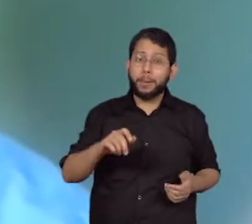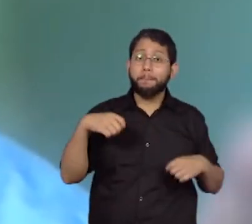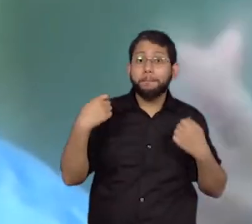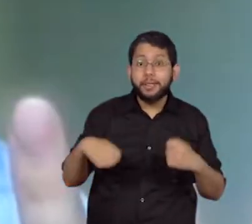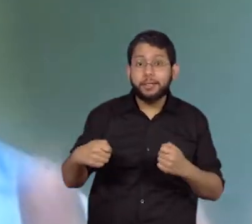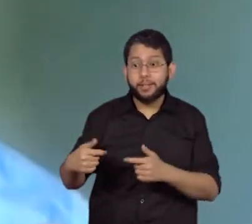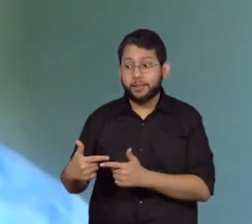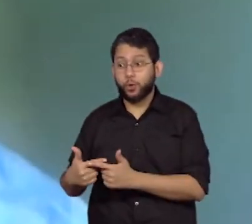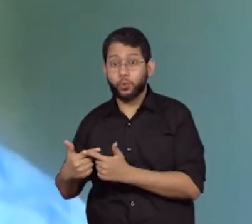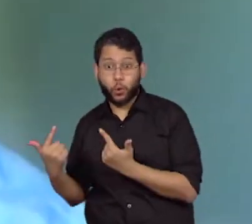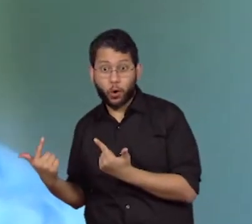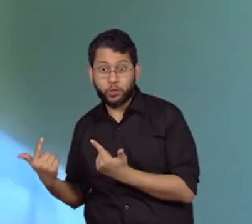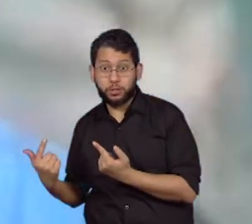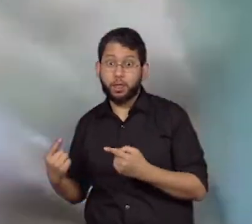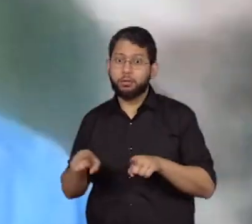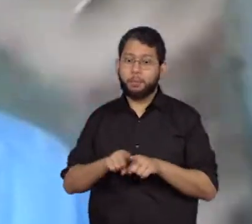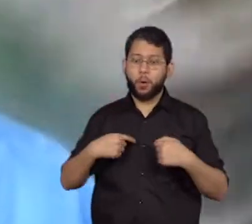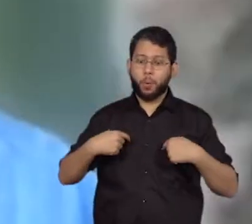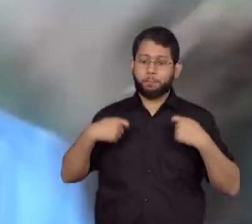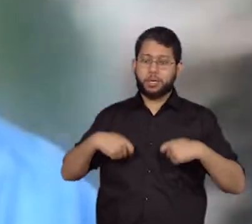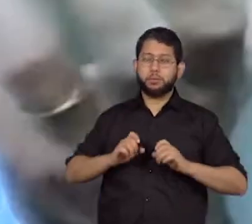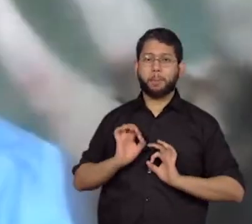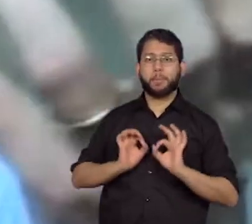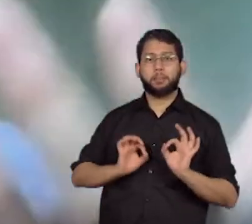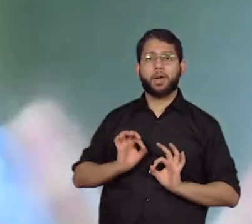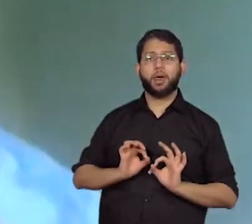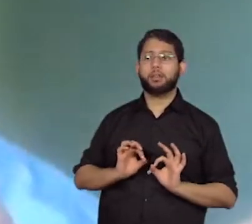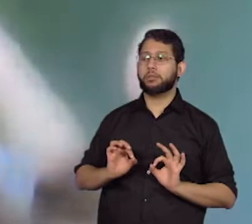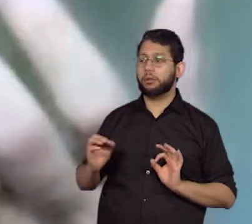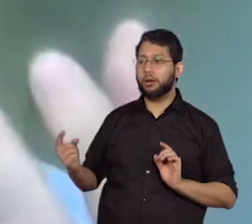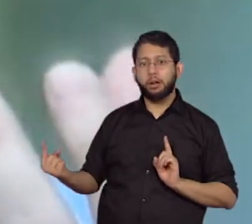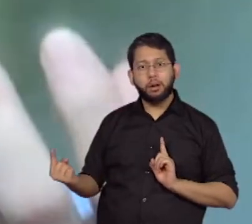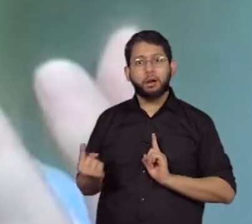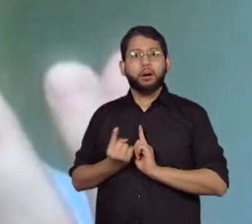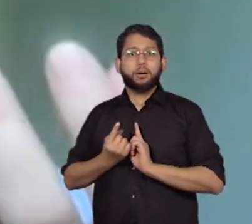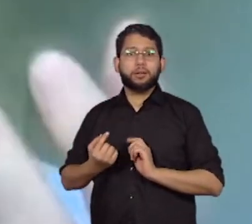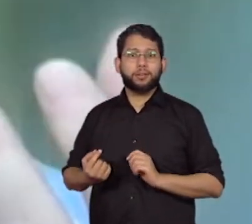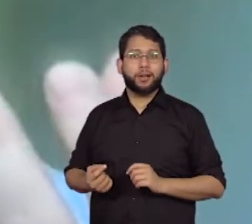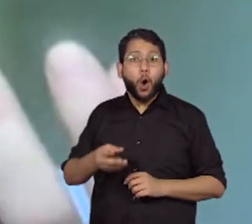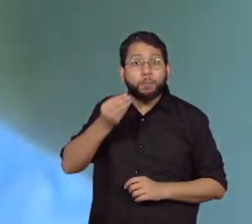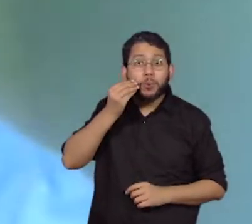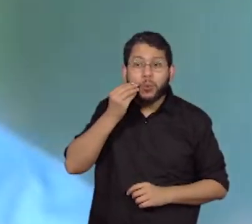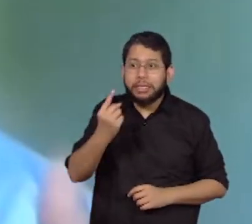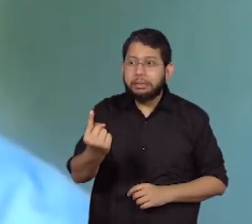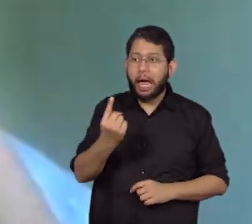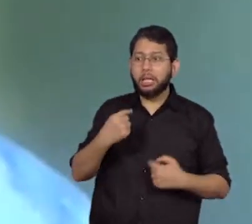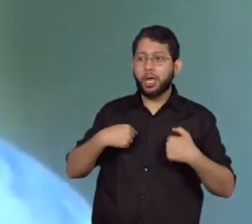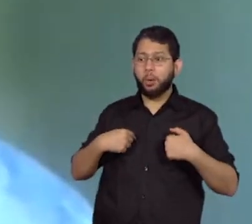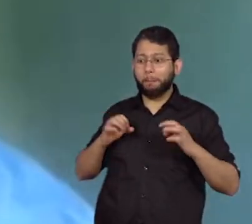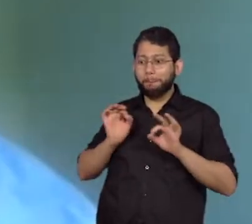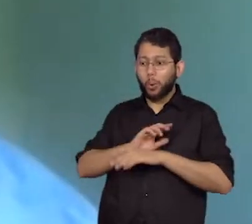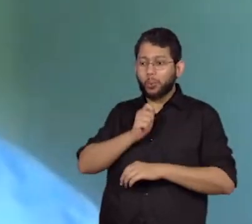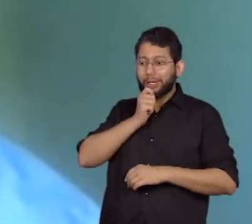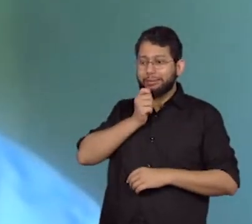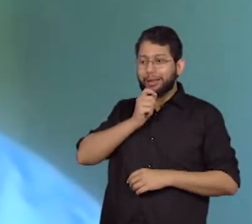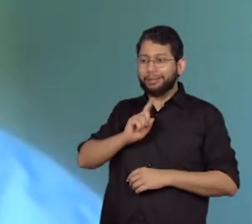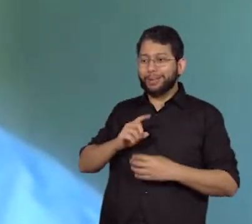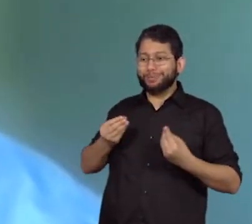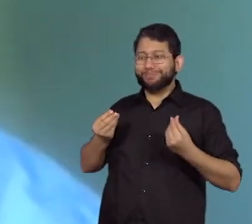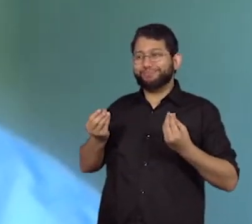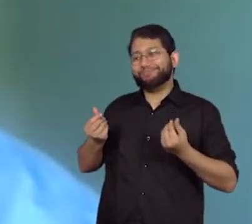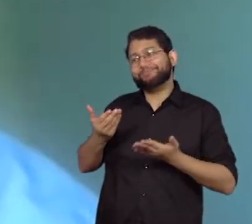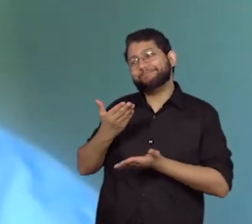encontro do acaso com preparo. Acontece a oportunidade, mas você também está preparado para abraçar aquela